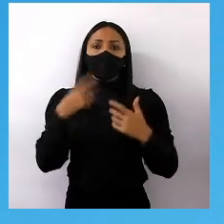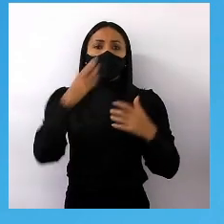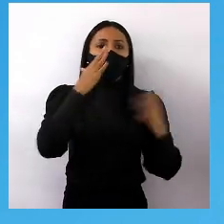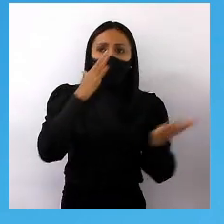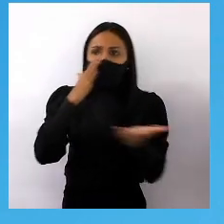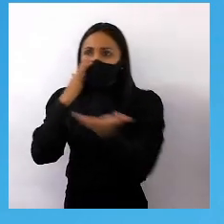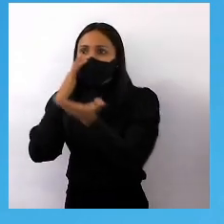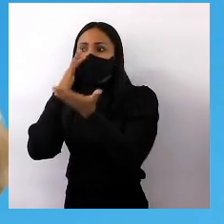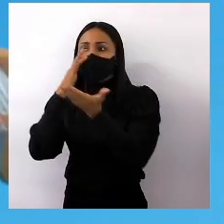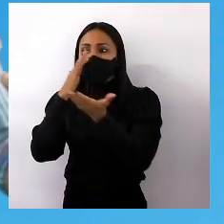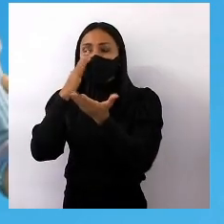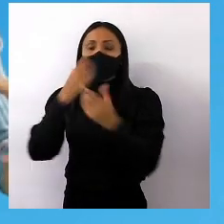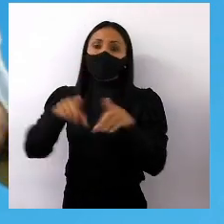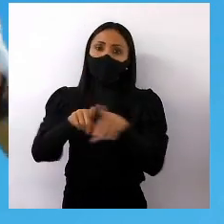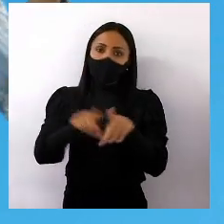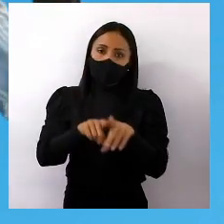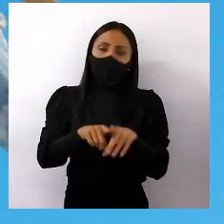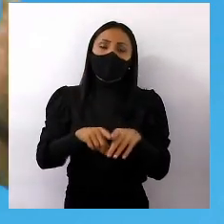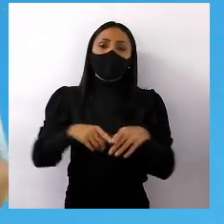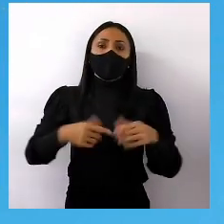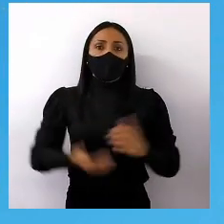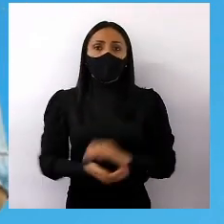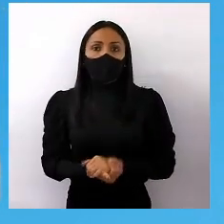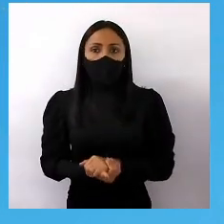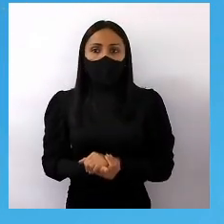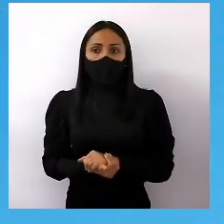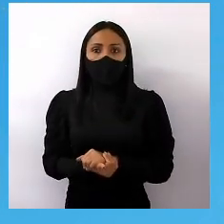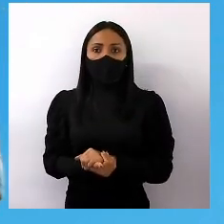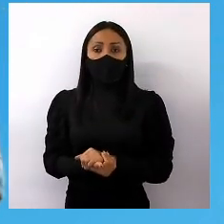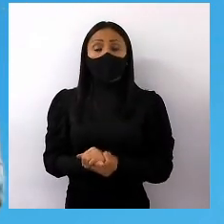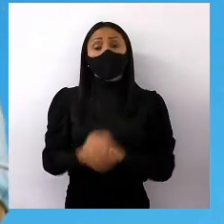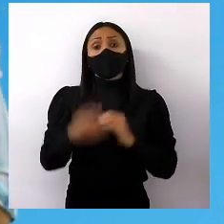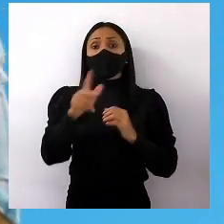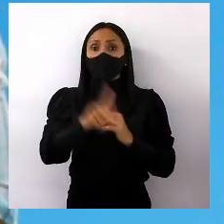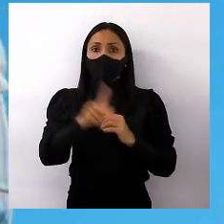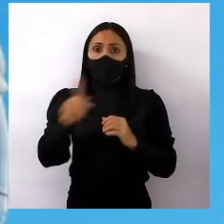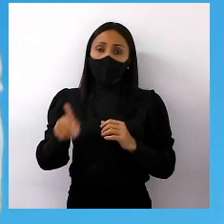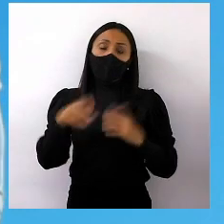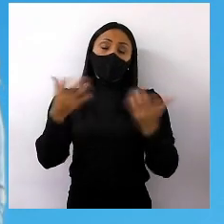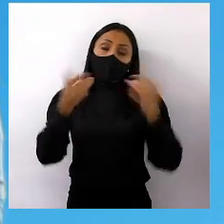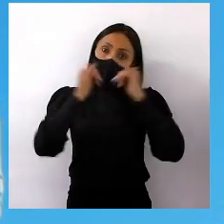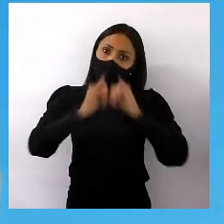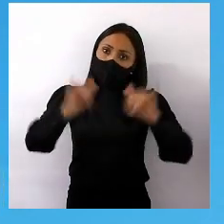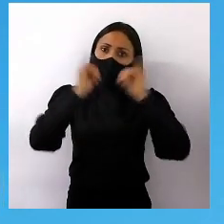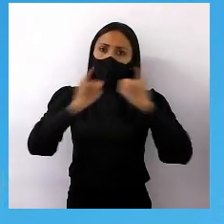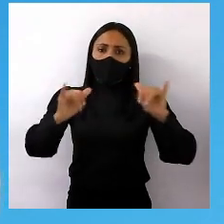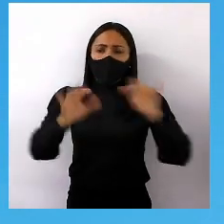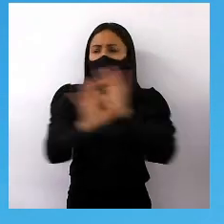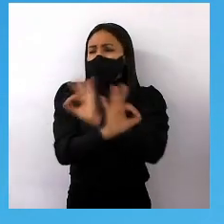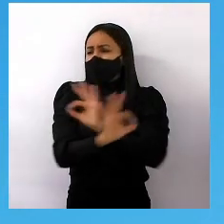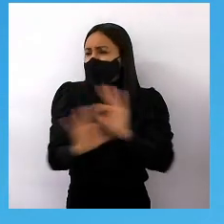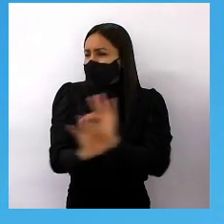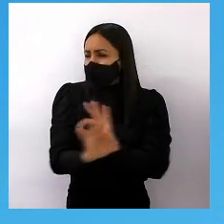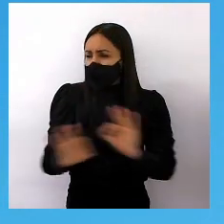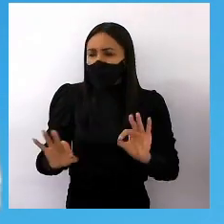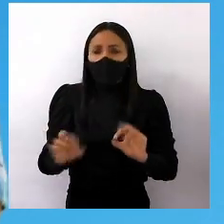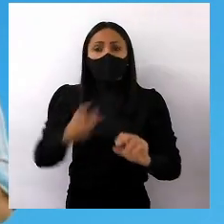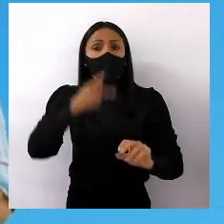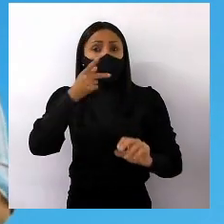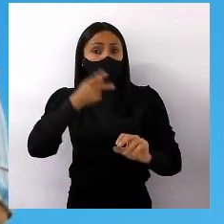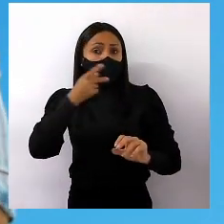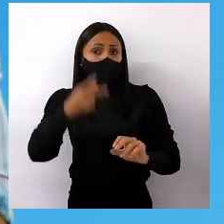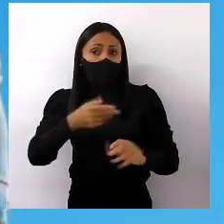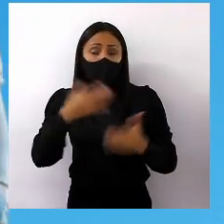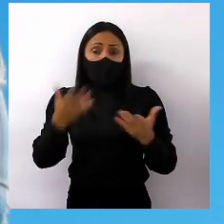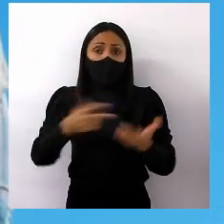Não ficar apenas restrito a quem brinca, mas para o grande público. O professor acabou de dar uma informação excelente quando ele fala justamente na questão